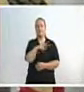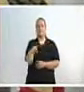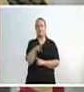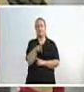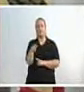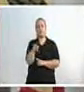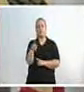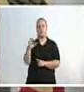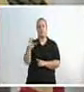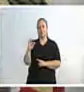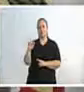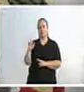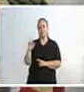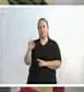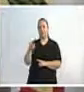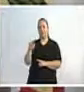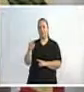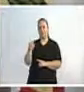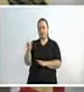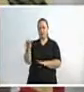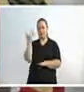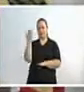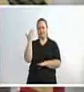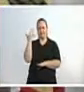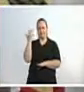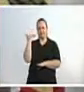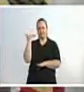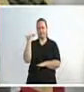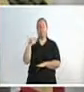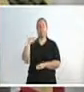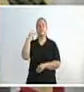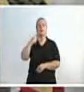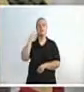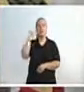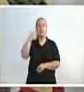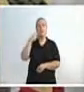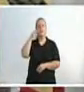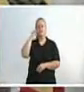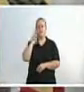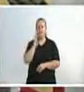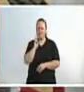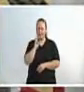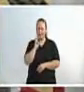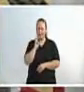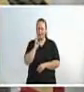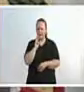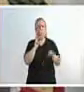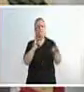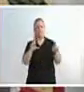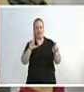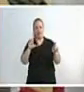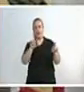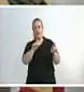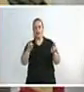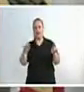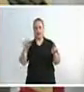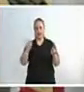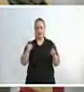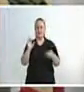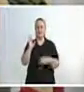presidente da FAEMA na época, o vereador Vanderlei, me ajuda? O Lessa, professor Lessa da